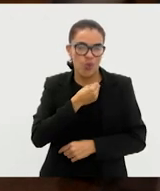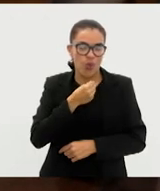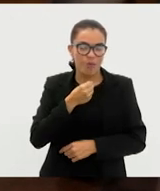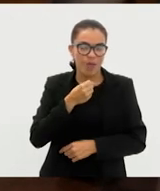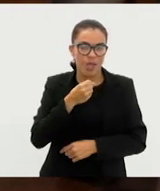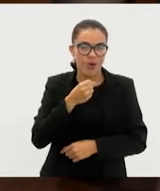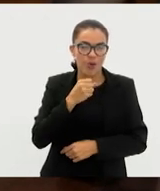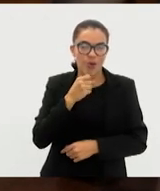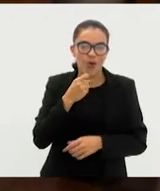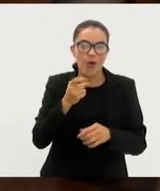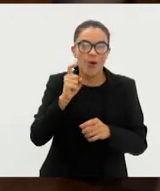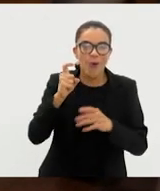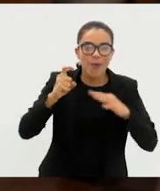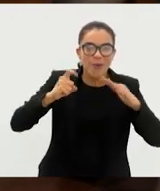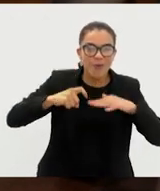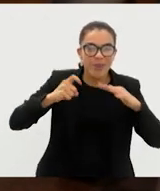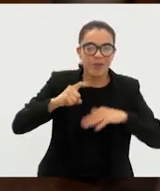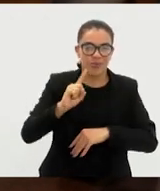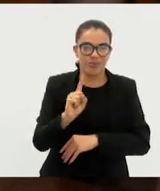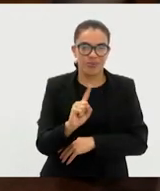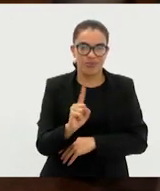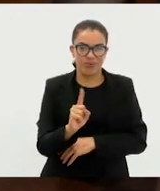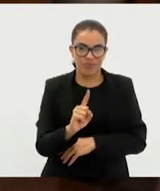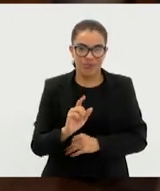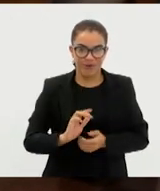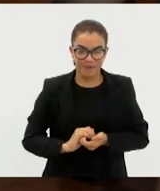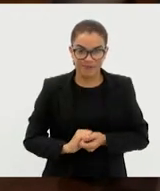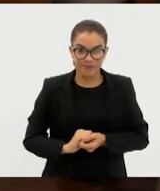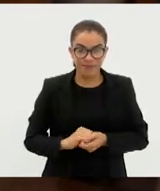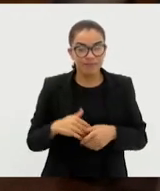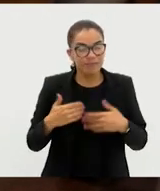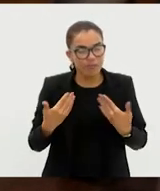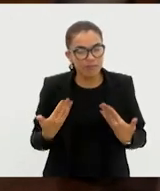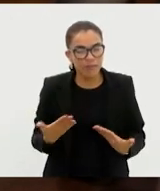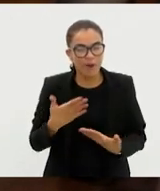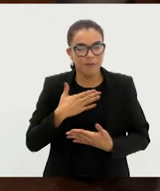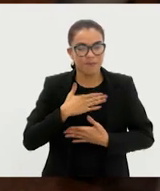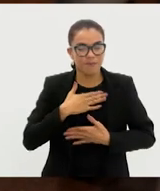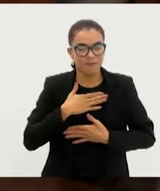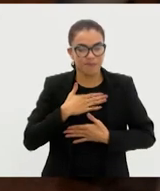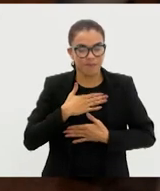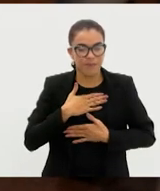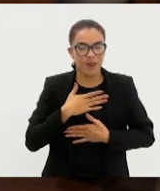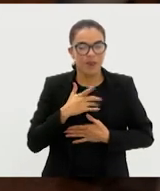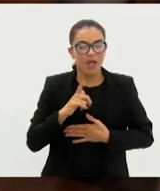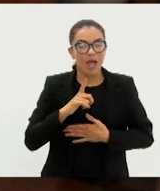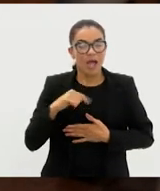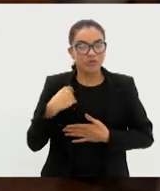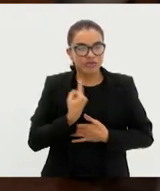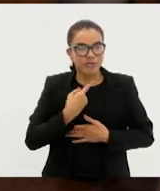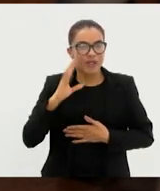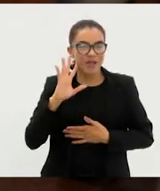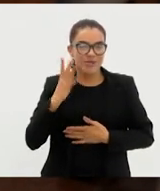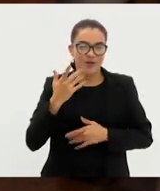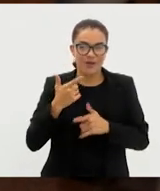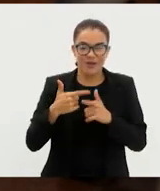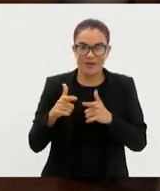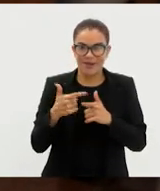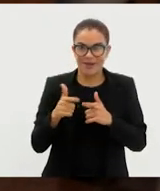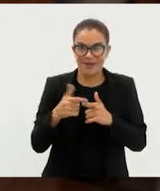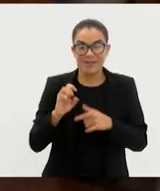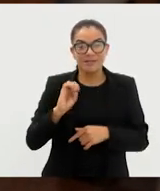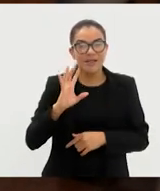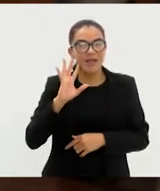cabalístico. Então, esse é o tema, acho que, para mim, a gente só sai do precipício